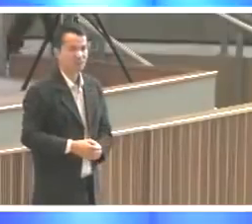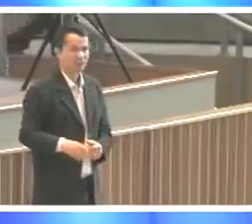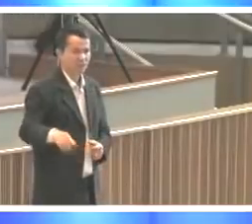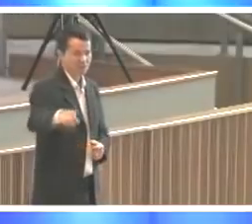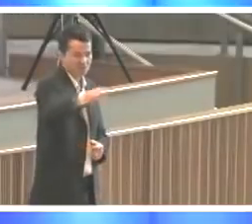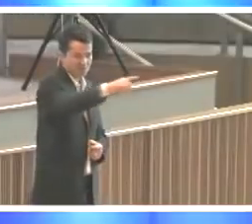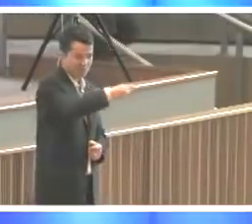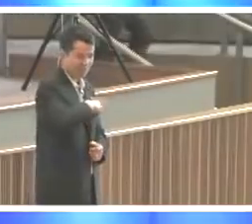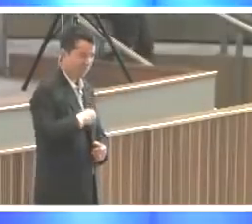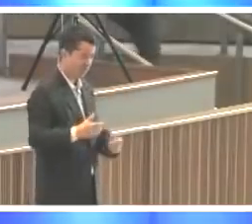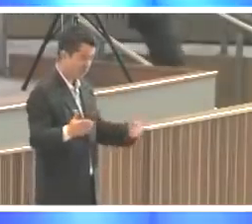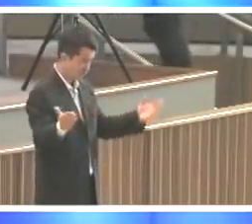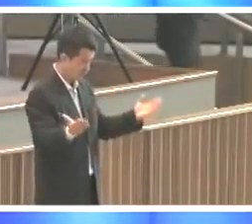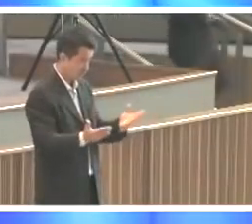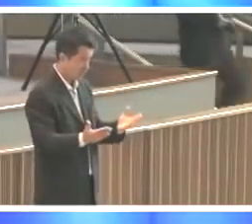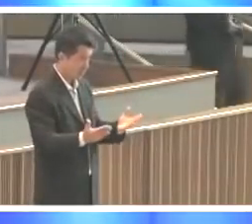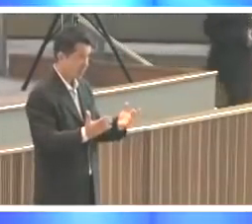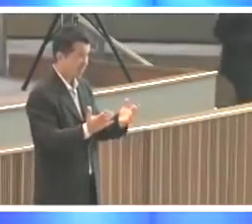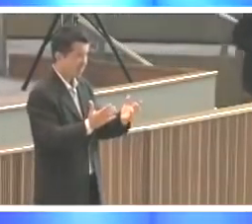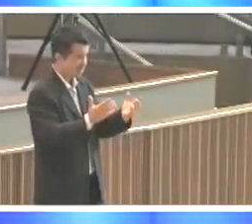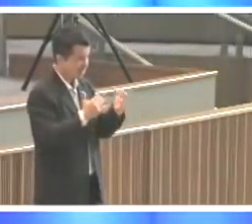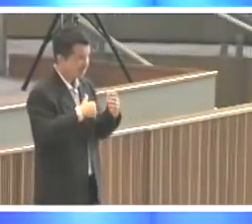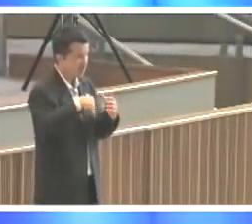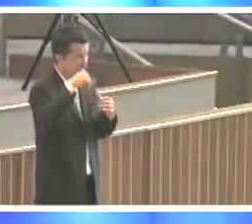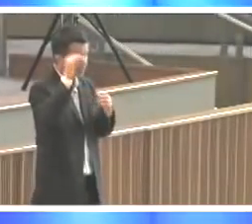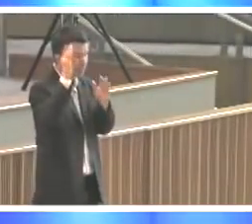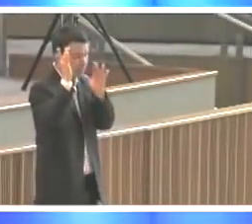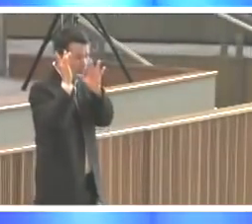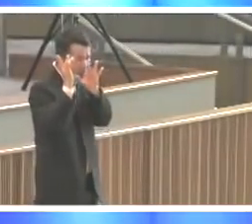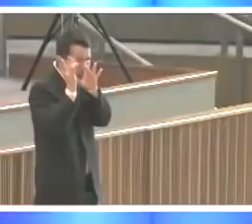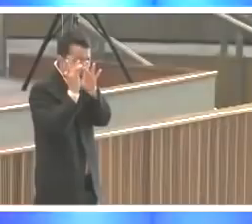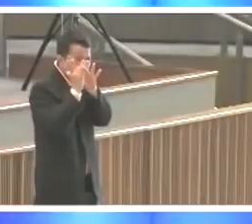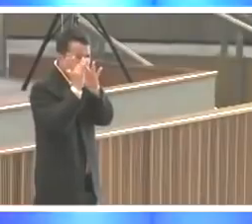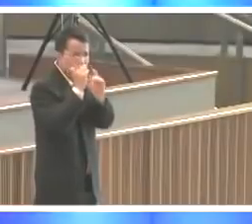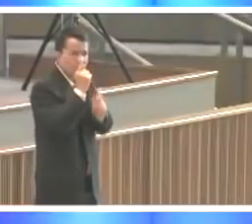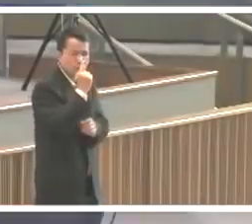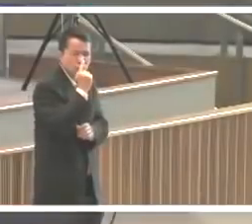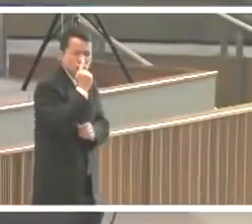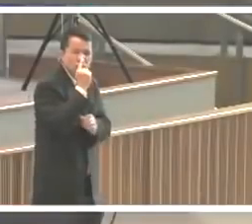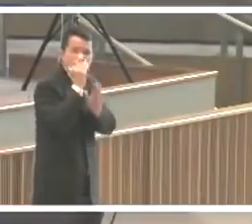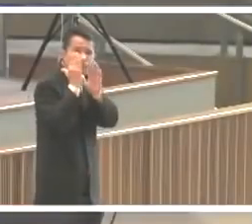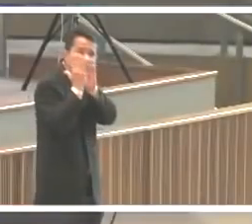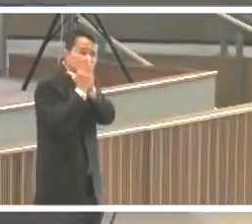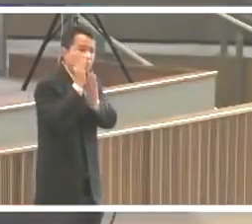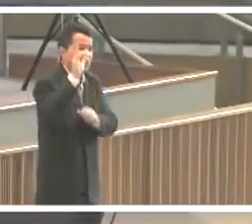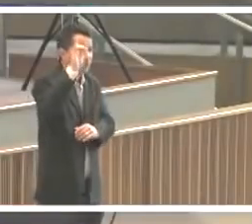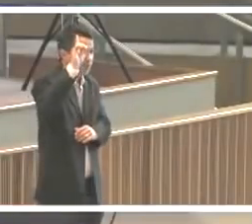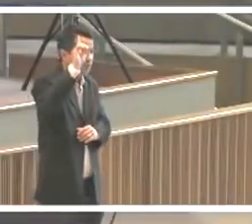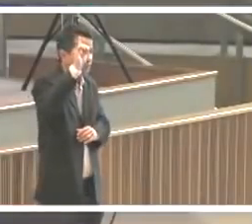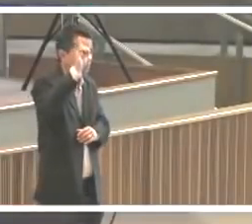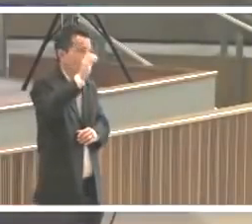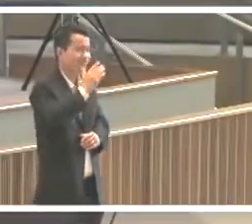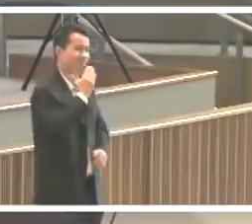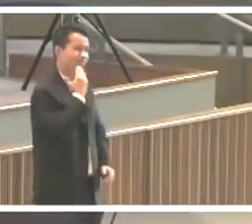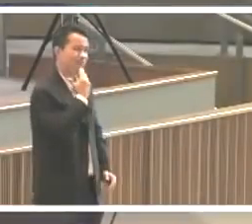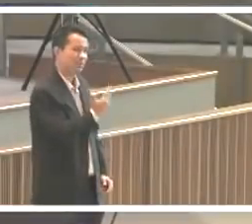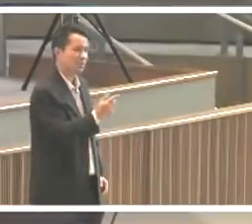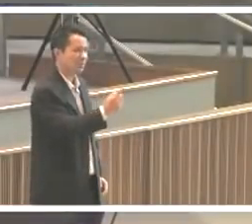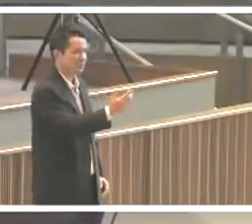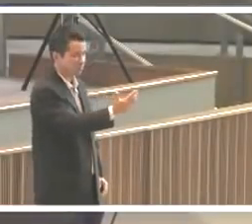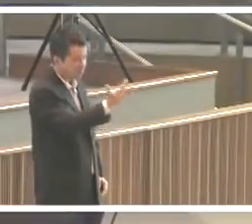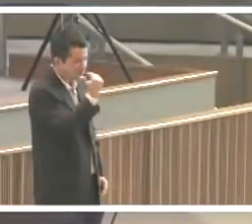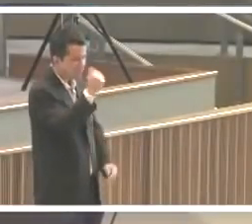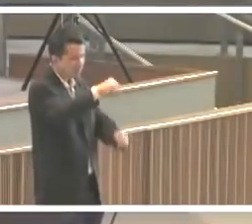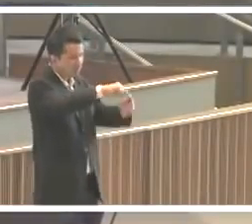quem o Espírito Santo está falando, eu queria convidar você a sair do seu lugar para a gente orar juntos. E eu sempre faço isso